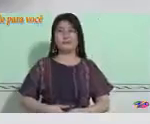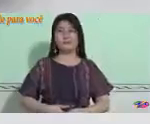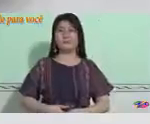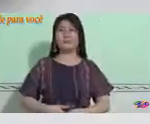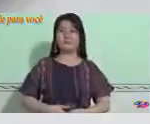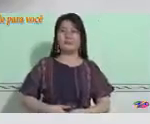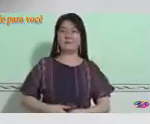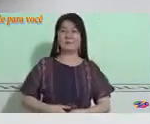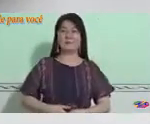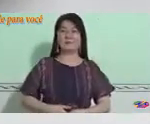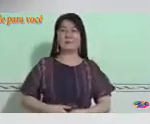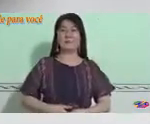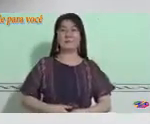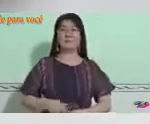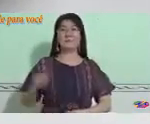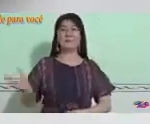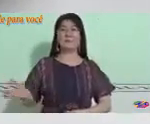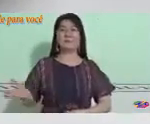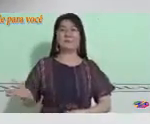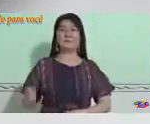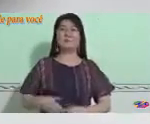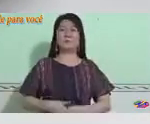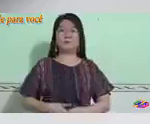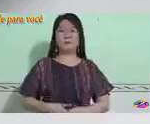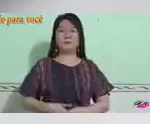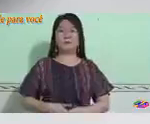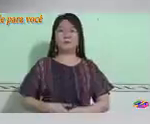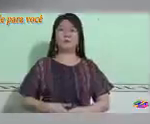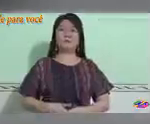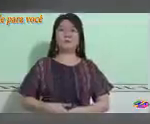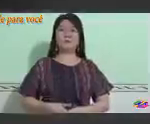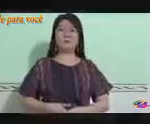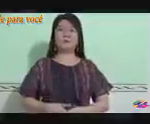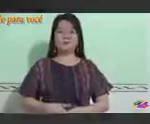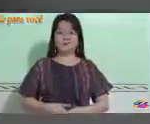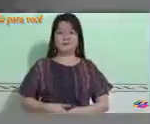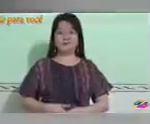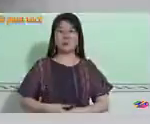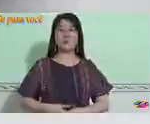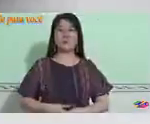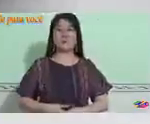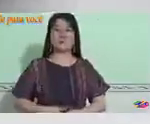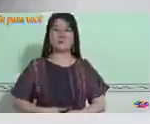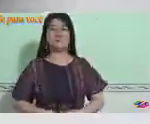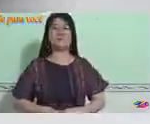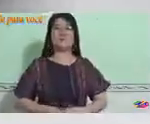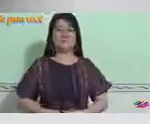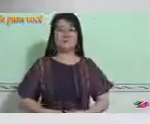O tipo de produto e a duração do tratamento depende da causa do problema, devendo sempre ser orientado